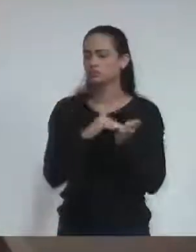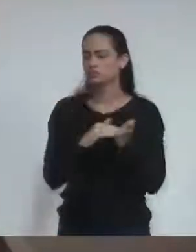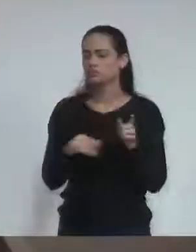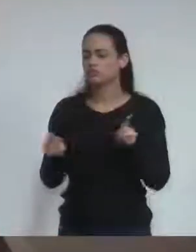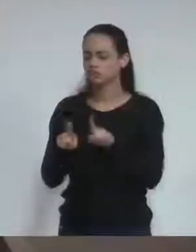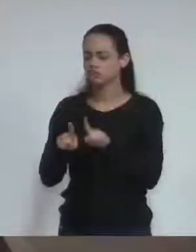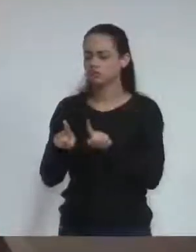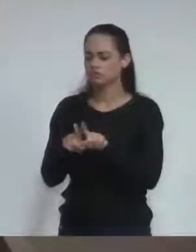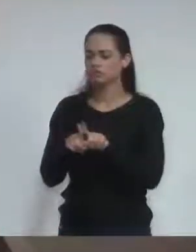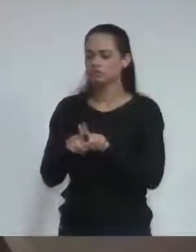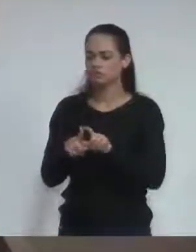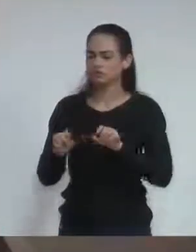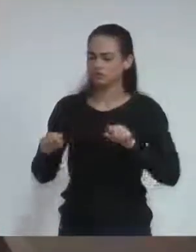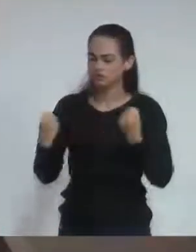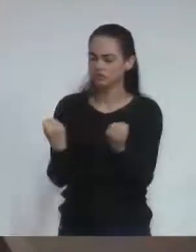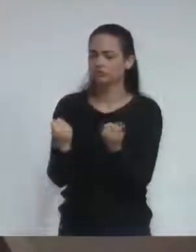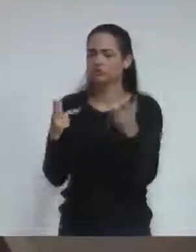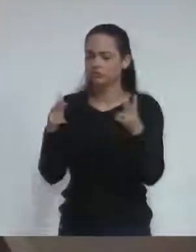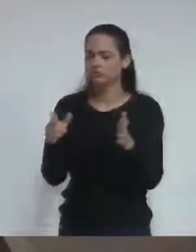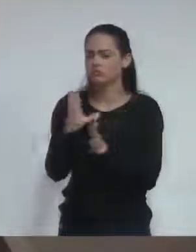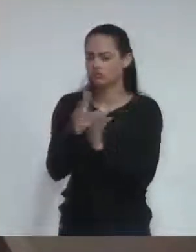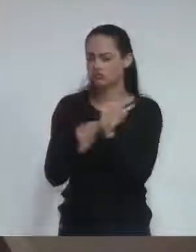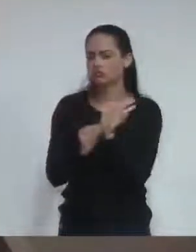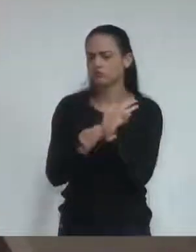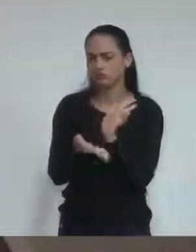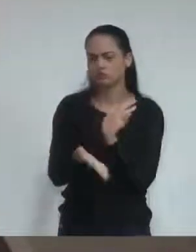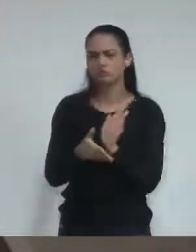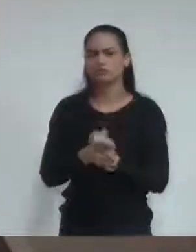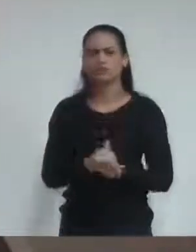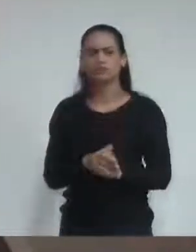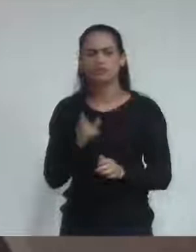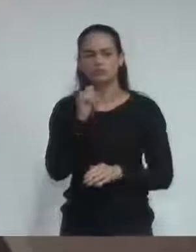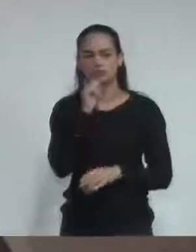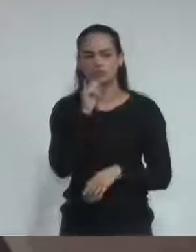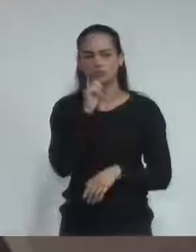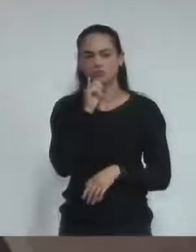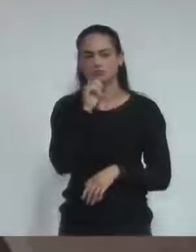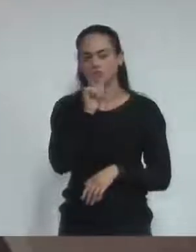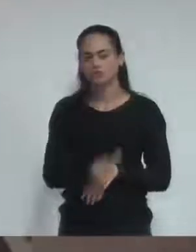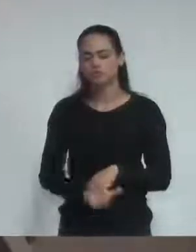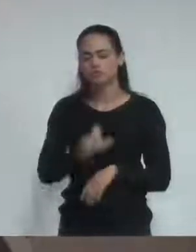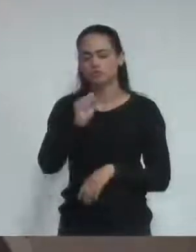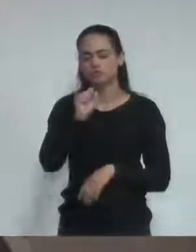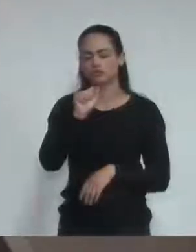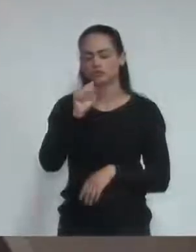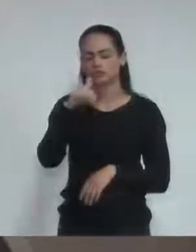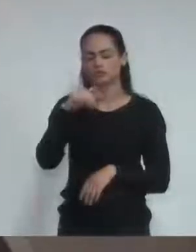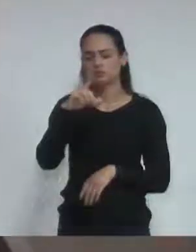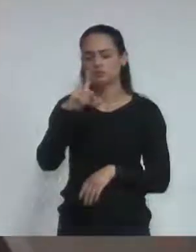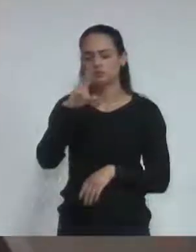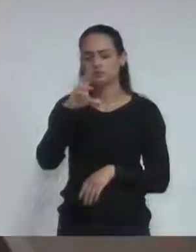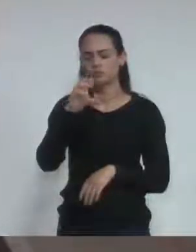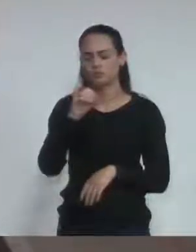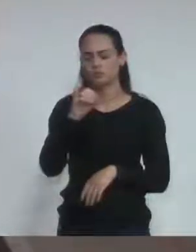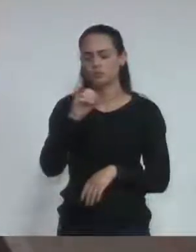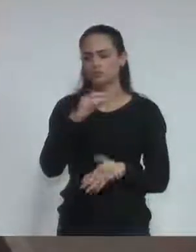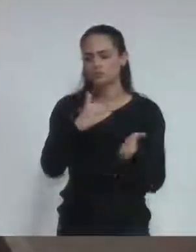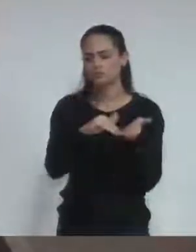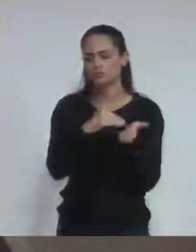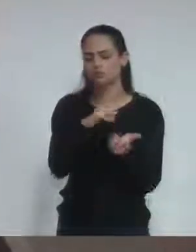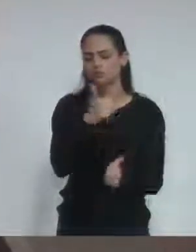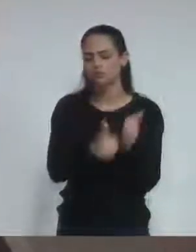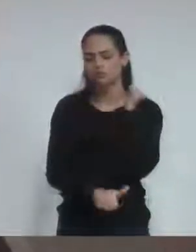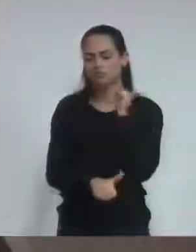tive a informação até daqui do Sandro, que trabalha na Secretaria de Esportes, que eles estão com vários projetos onde pretende